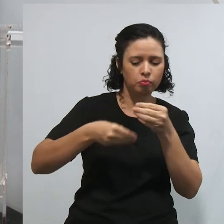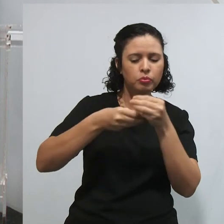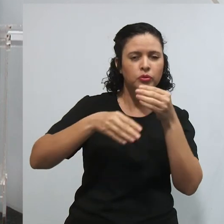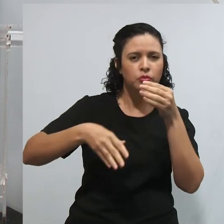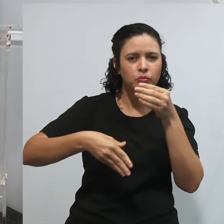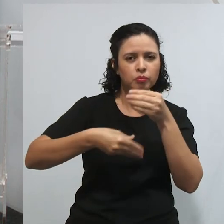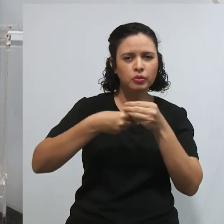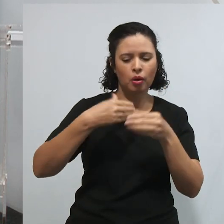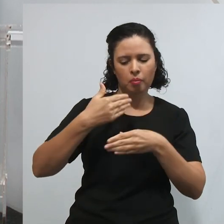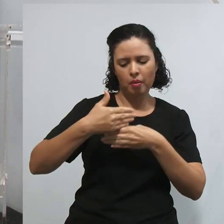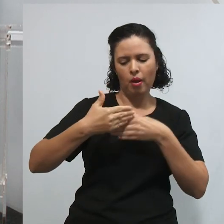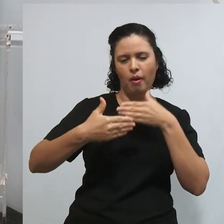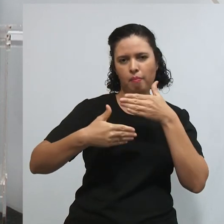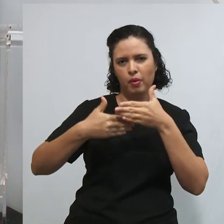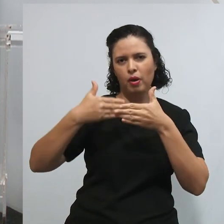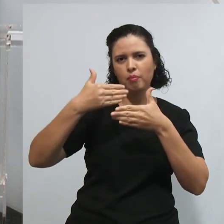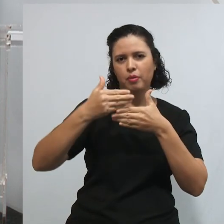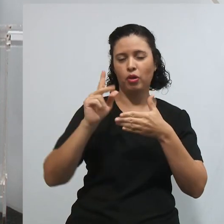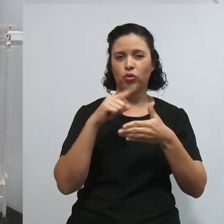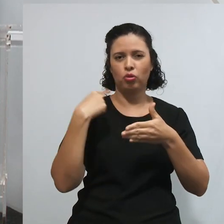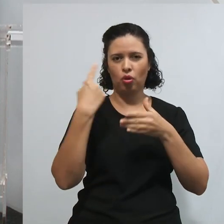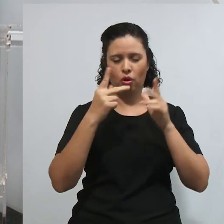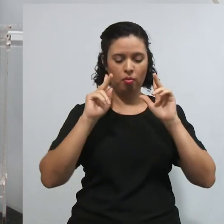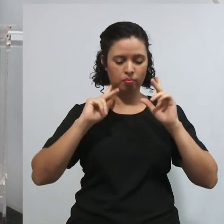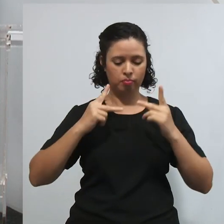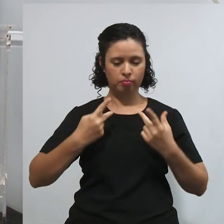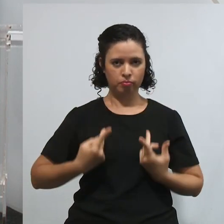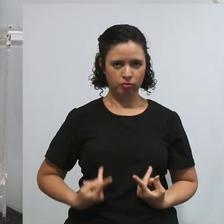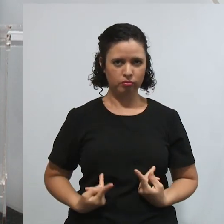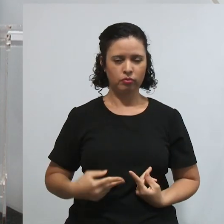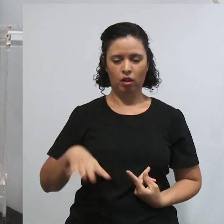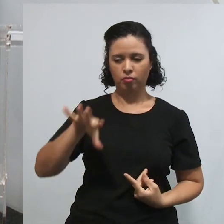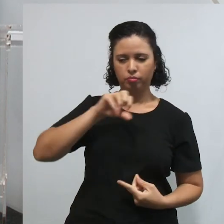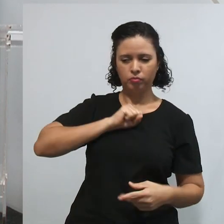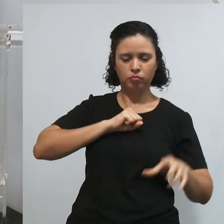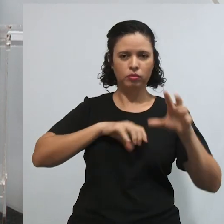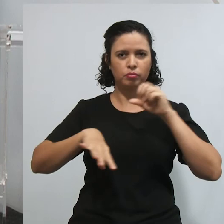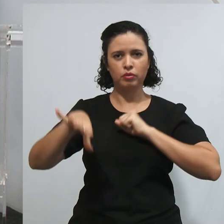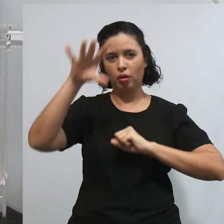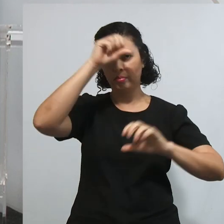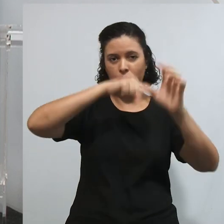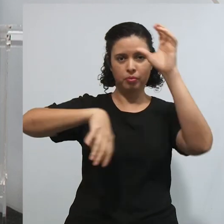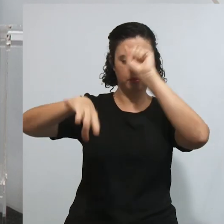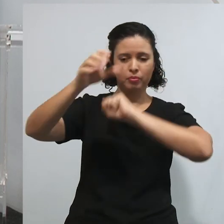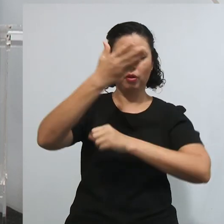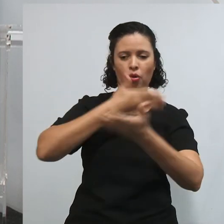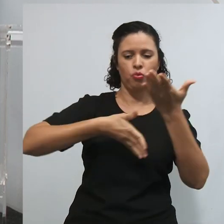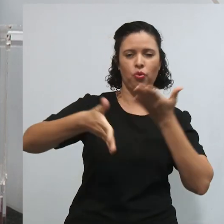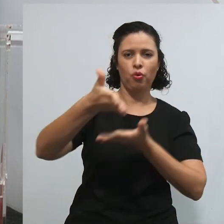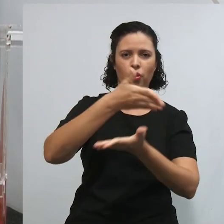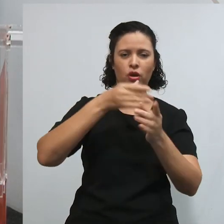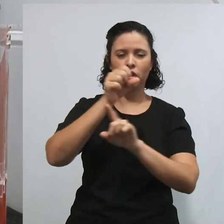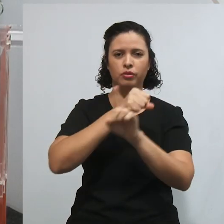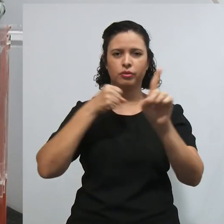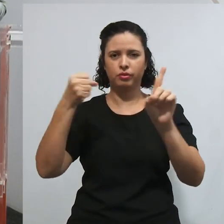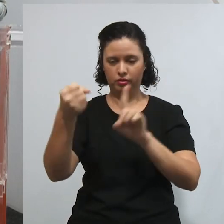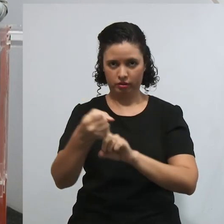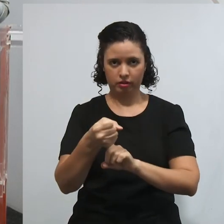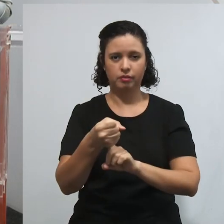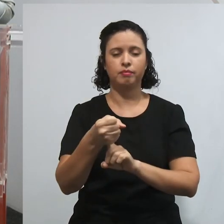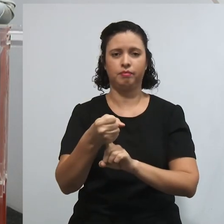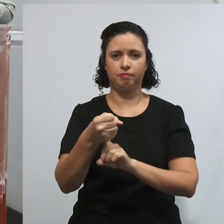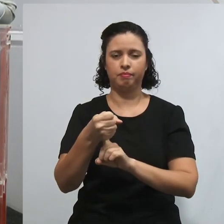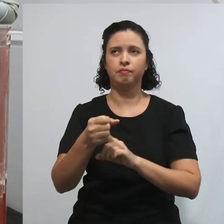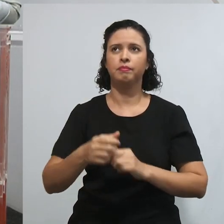construção. É um processo que nós nos humanizamos, nós aprendemos nessas trocas, nessas